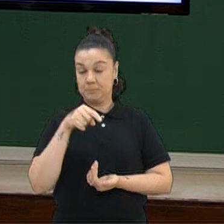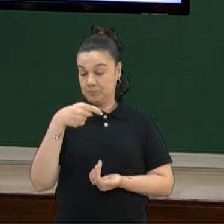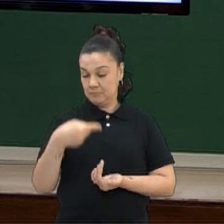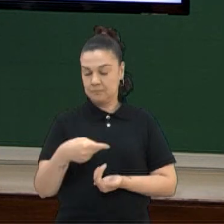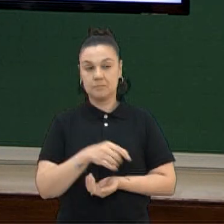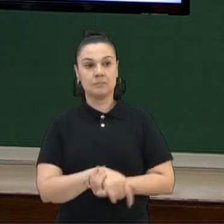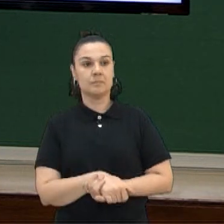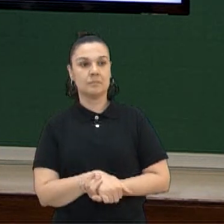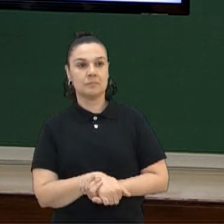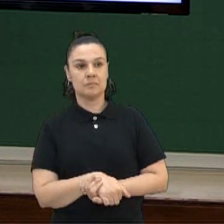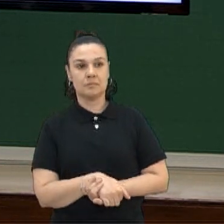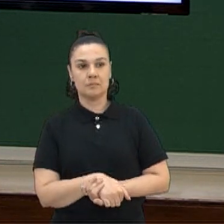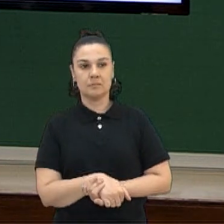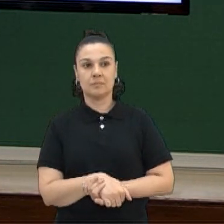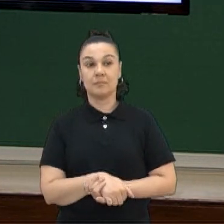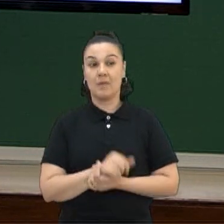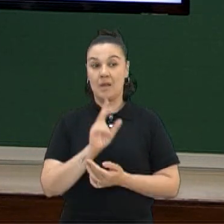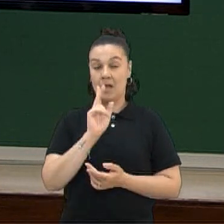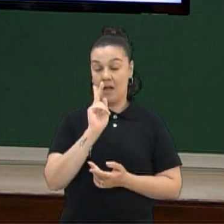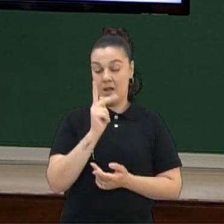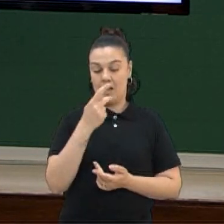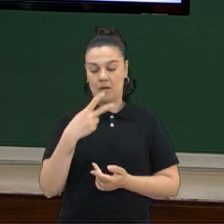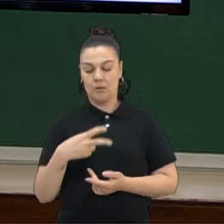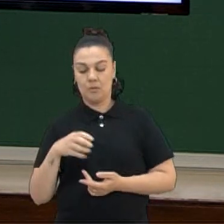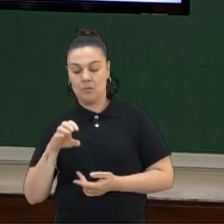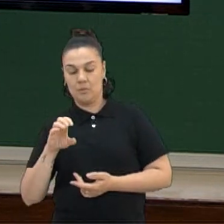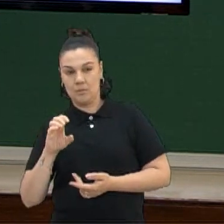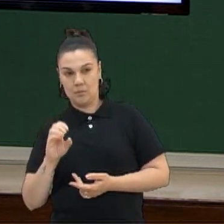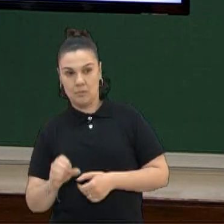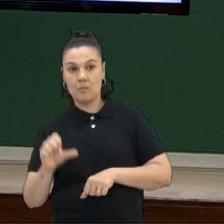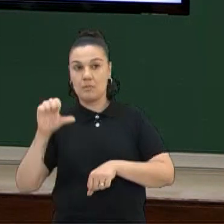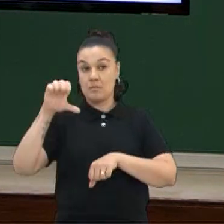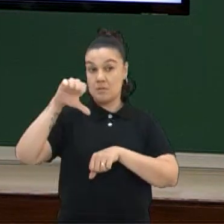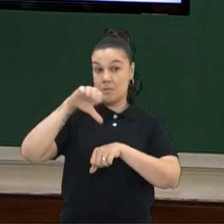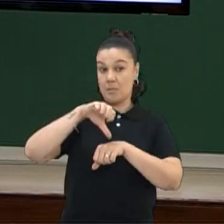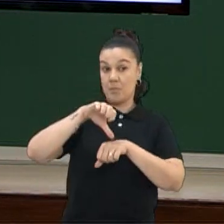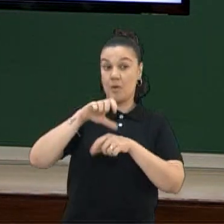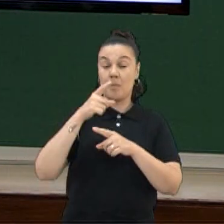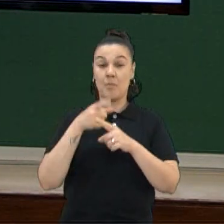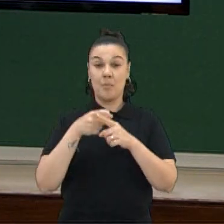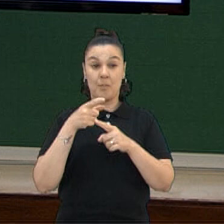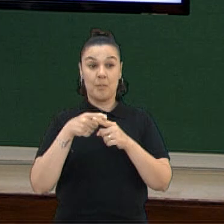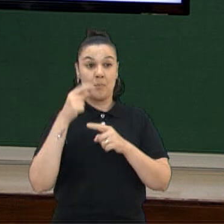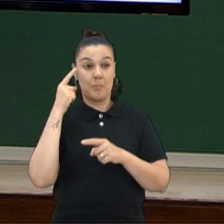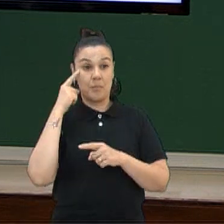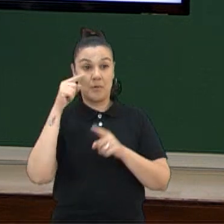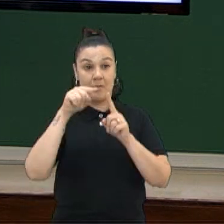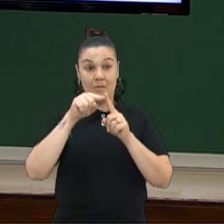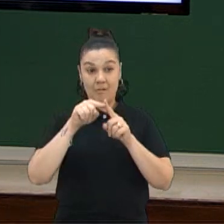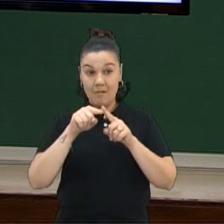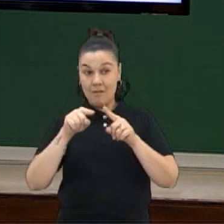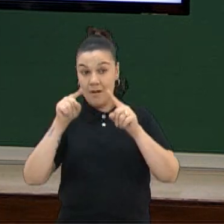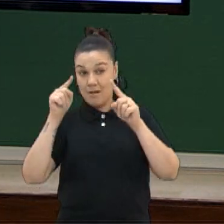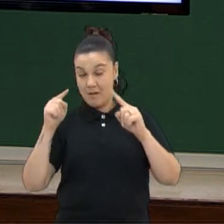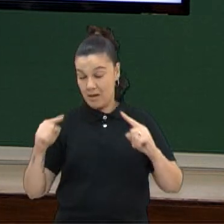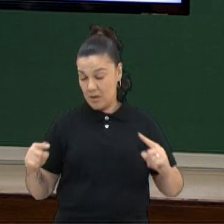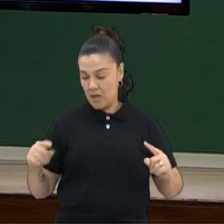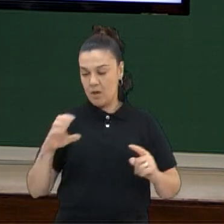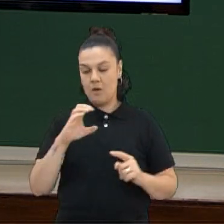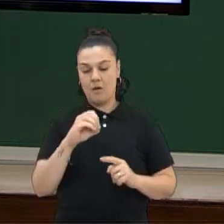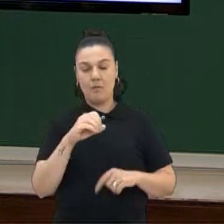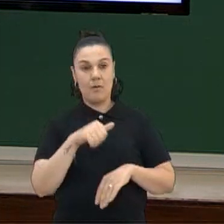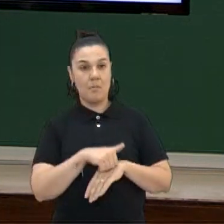Próximo. Molécula de H2O é polar? Sim. Pois é angular e o átomo de oxigênio